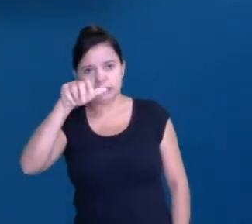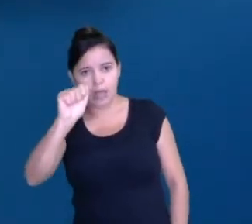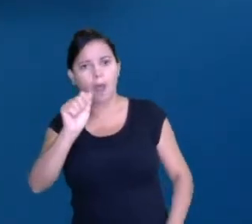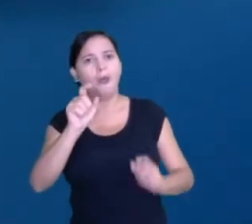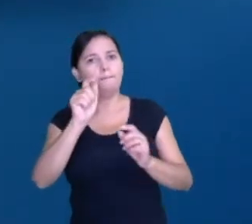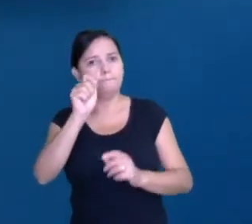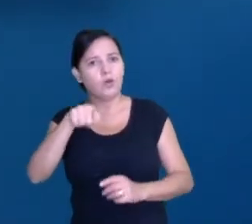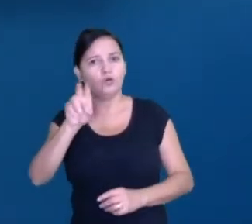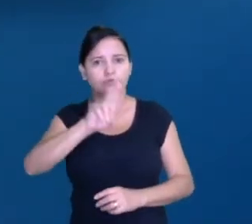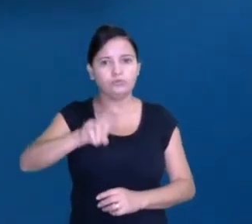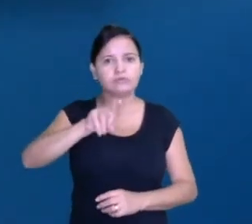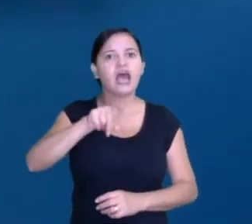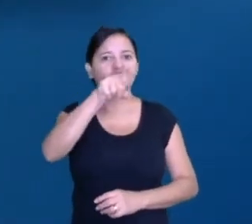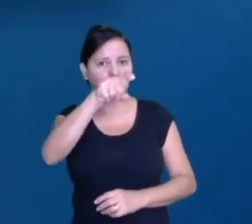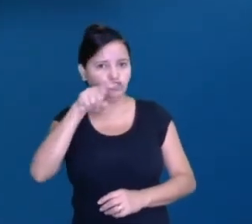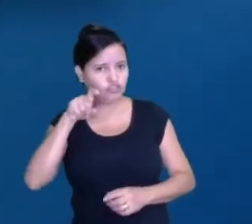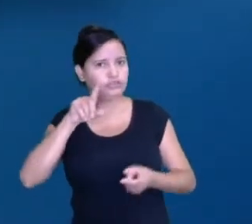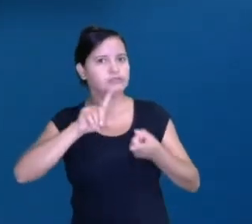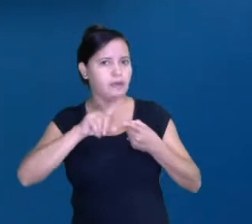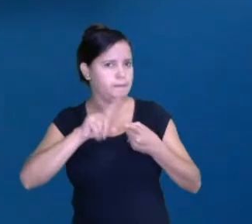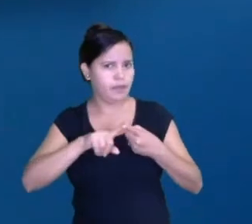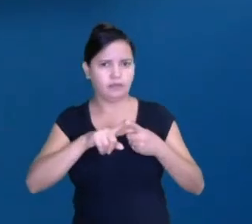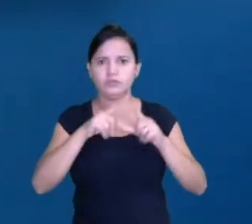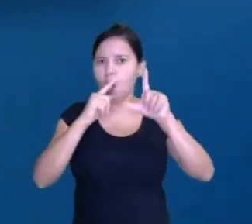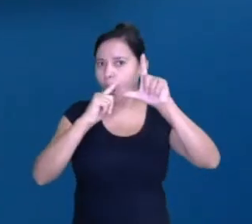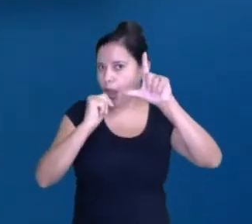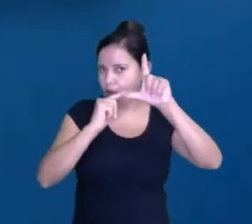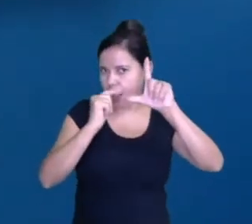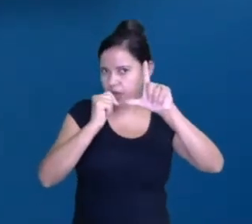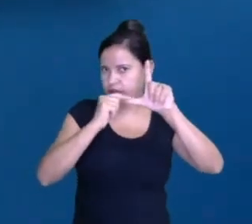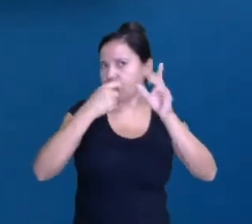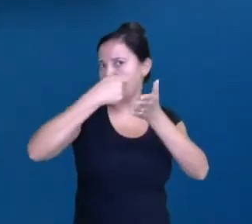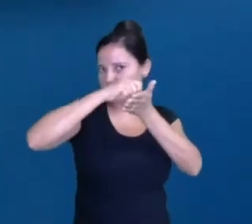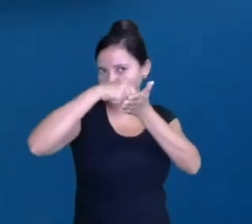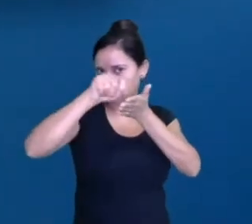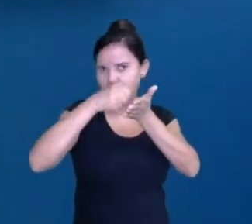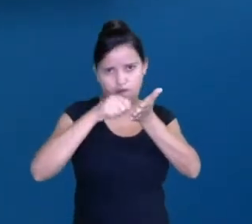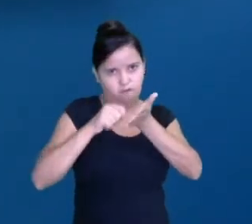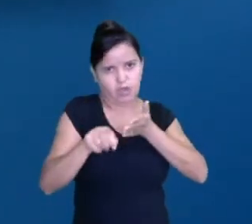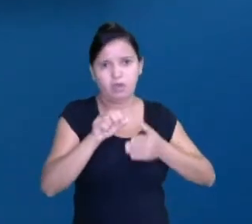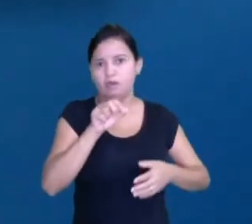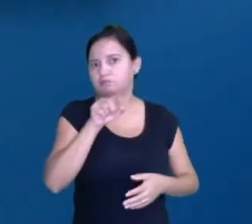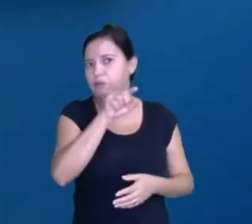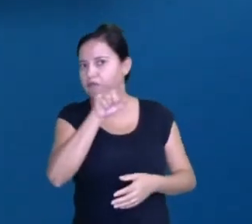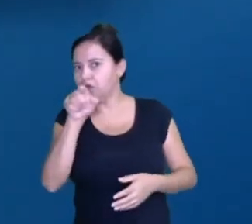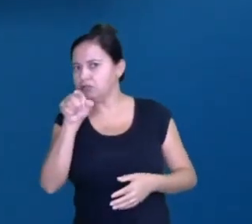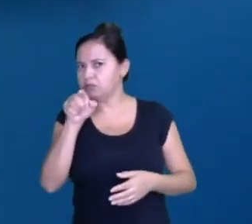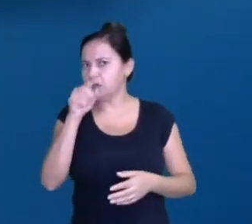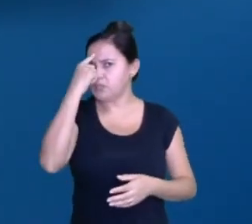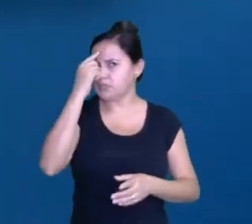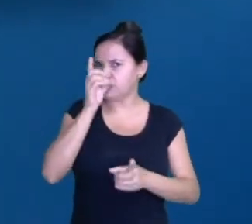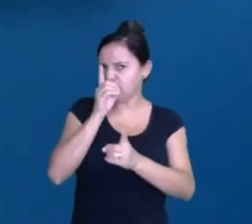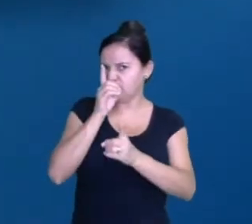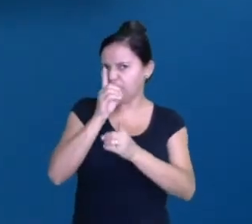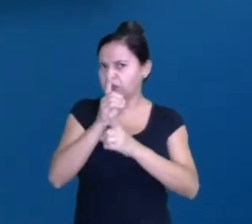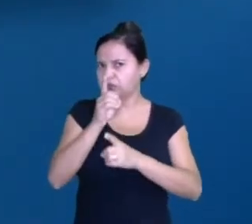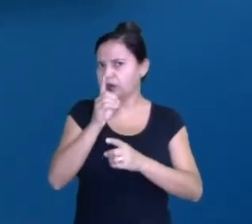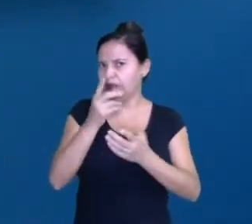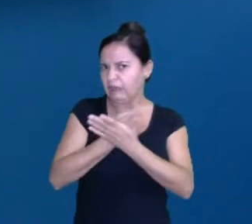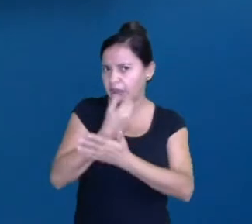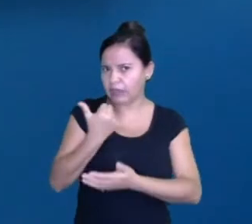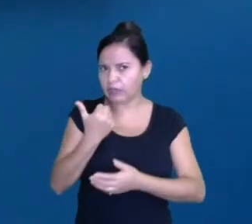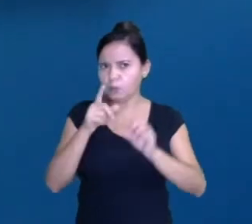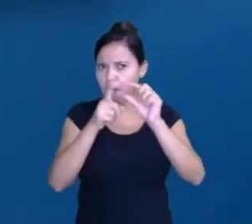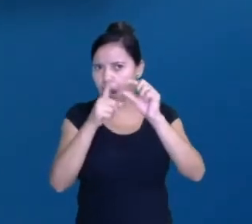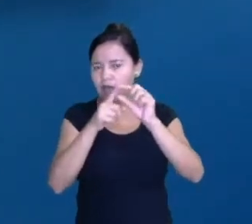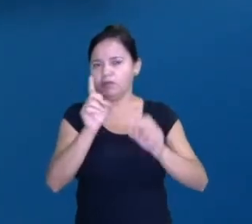ao invés de um C, ser um X. É uma questão apenas gráfica, de grafia. Então vocês às vezes se encontrar, será que está errado? Não. As duas formas estão corretas.